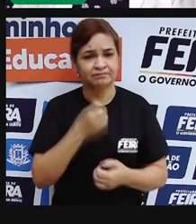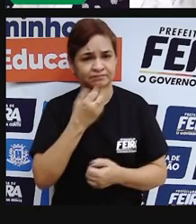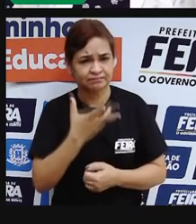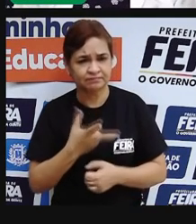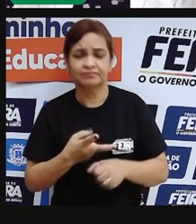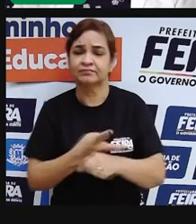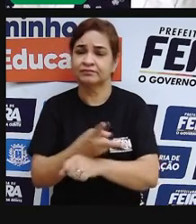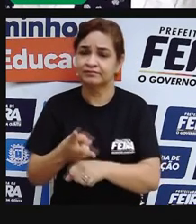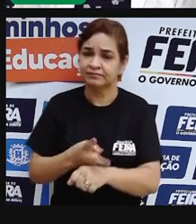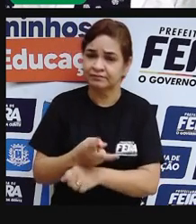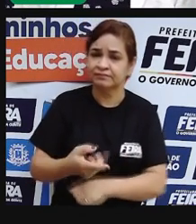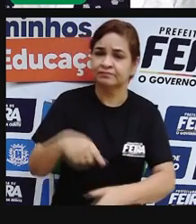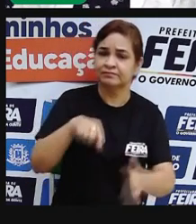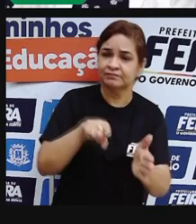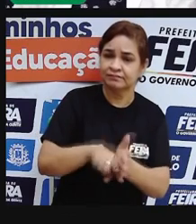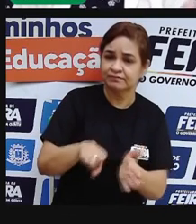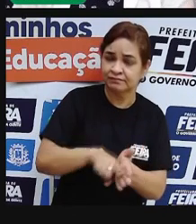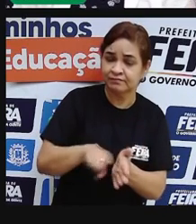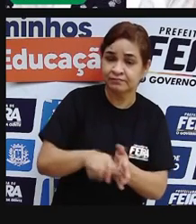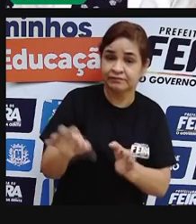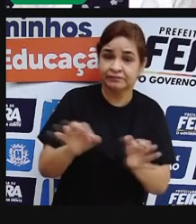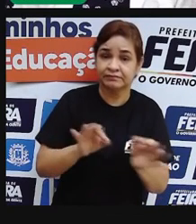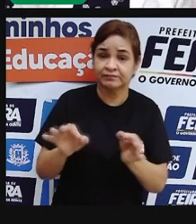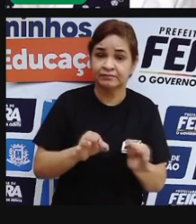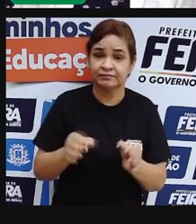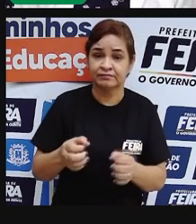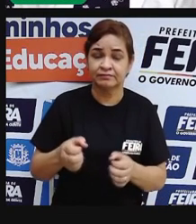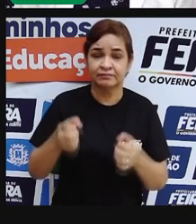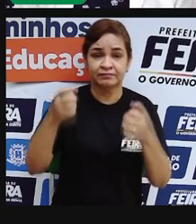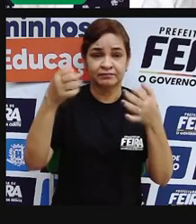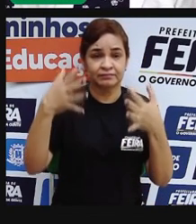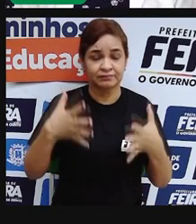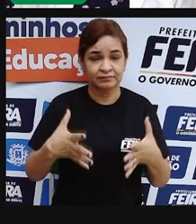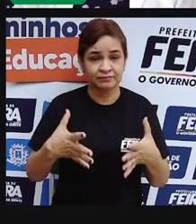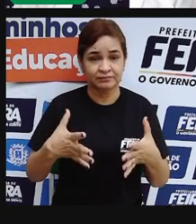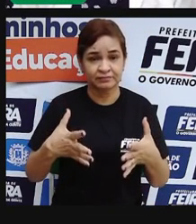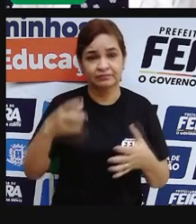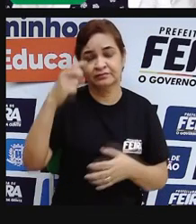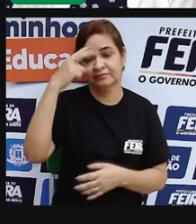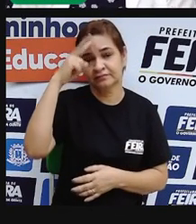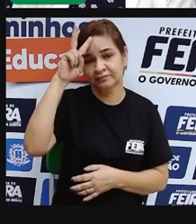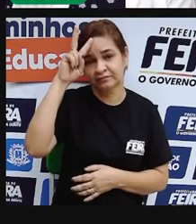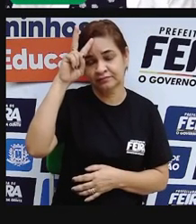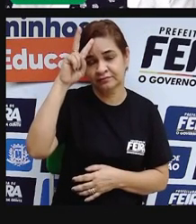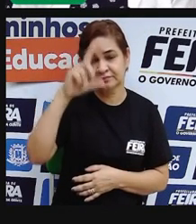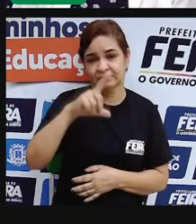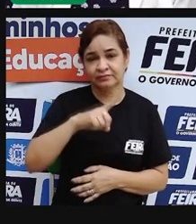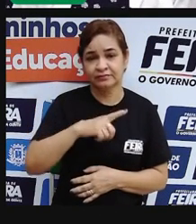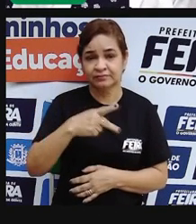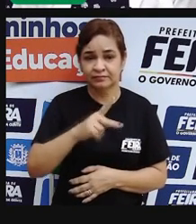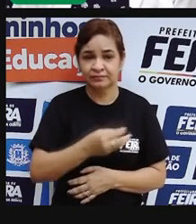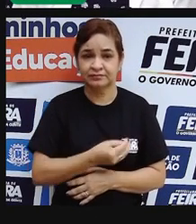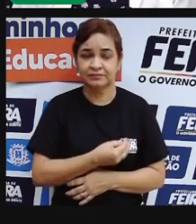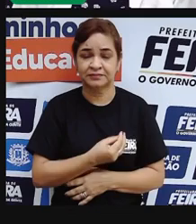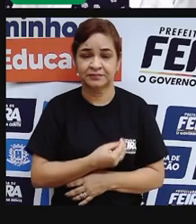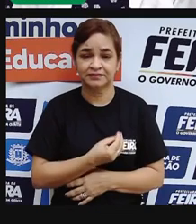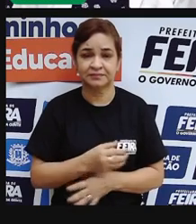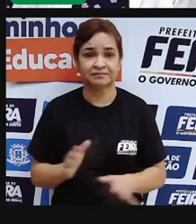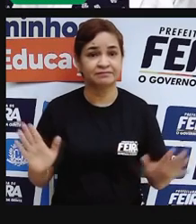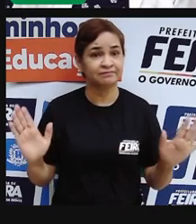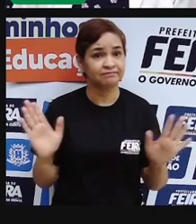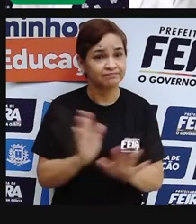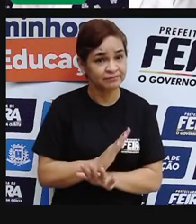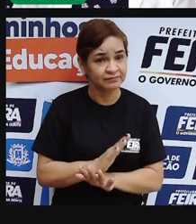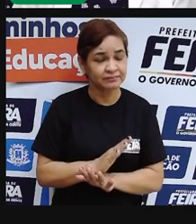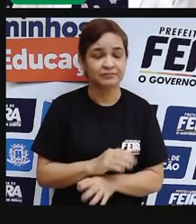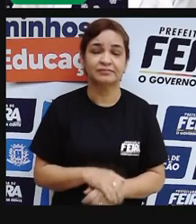conhecer através desse movimento o quanto de história tem em você e aqui a gente encerra